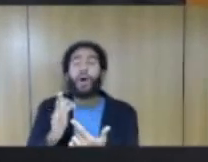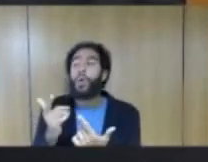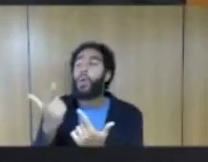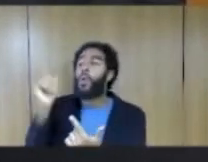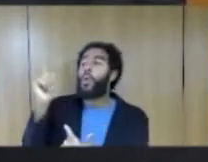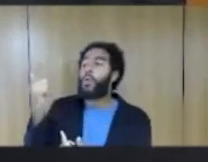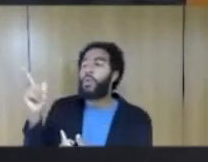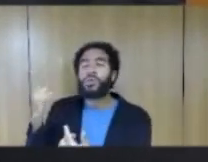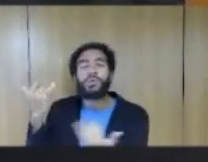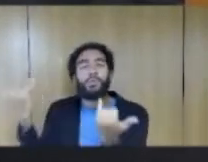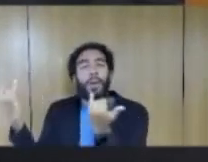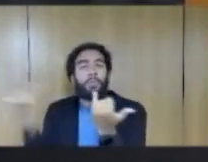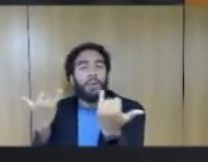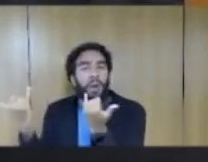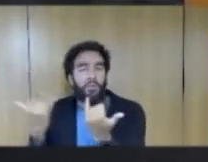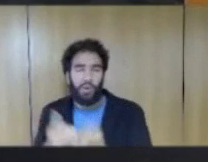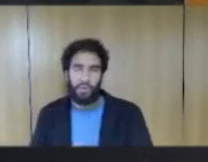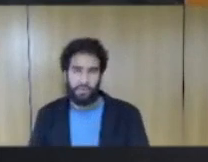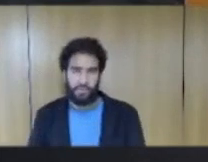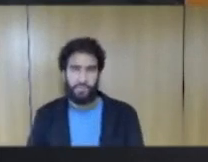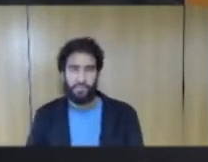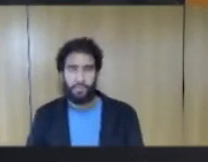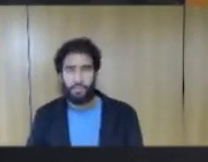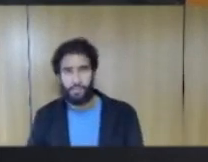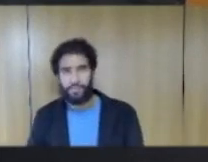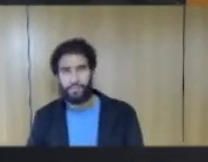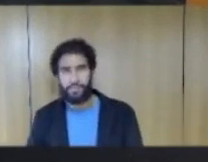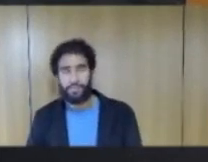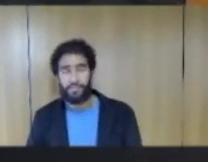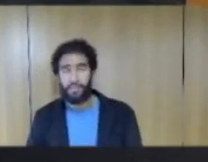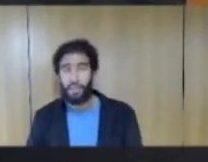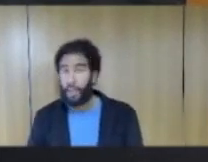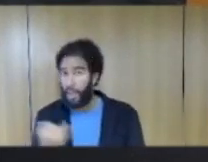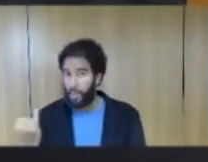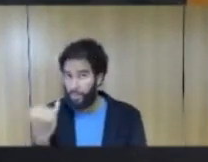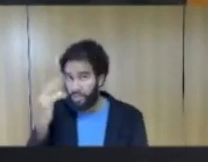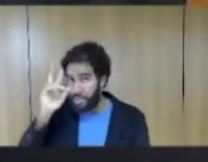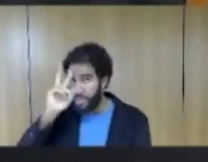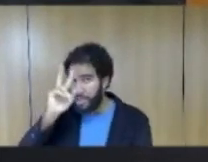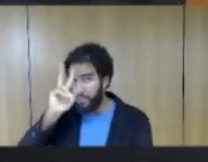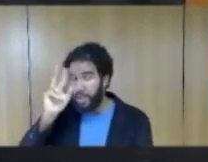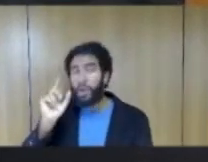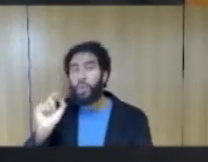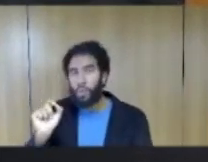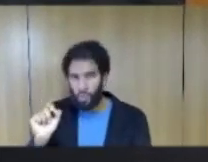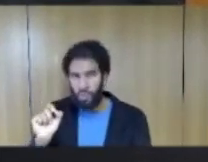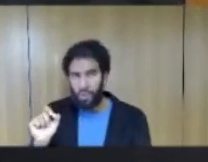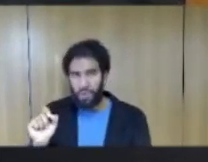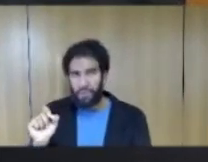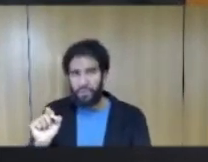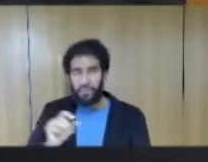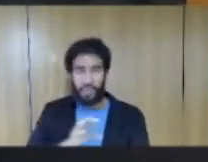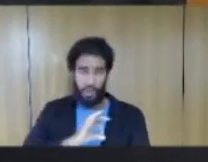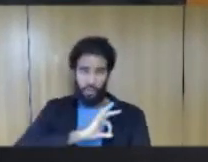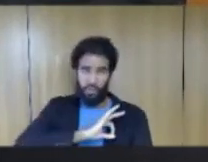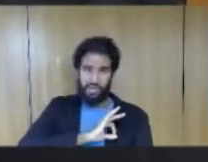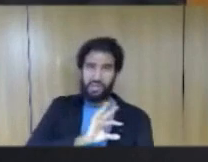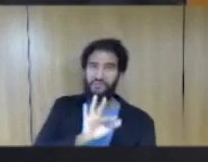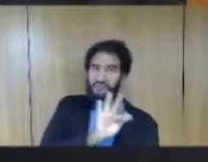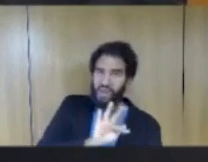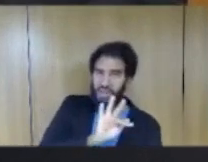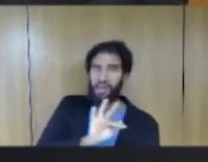de prova o que é fundamental acentuada destacar essa união entre as polícias federais